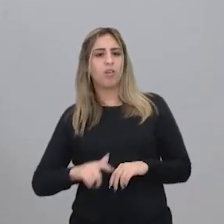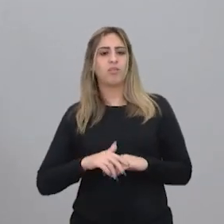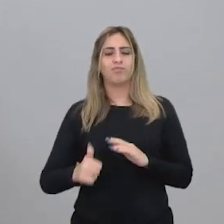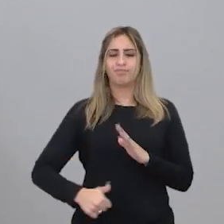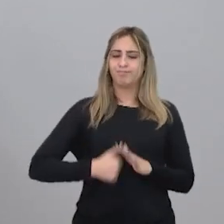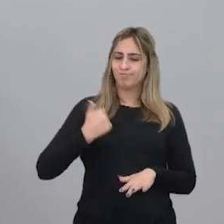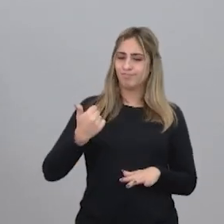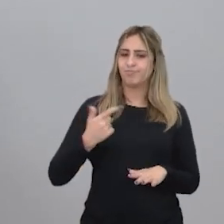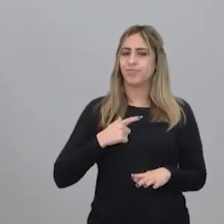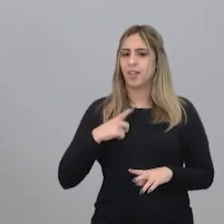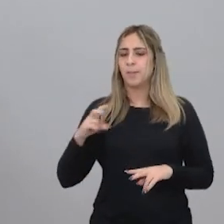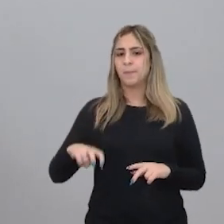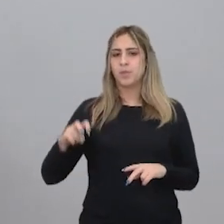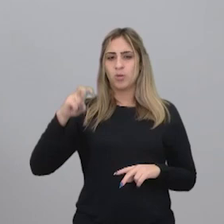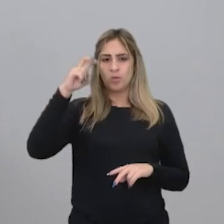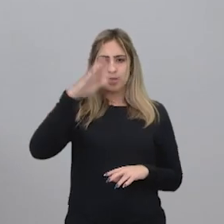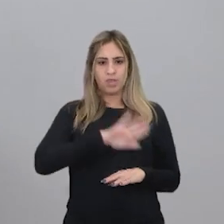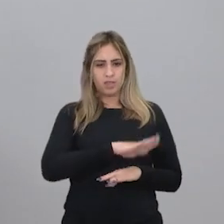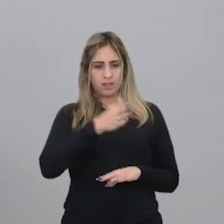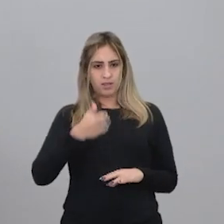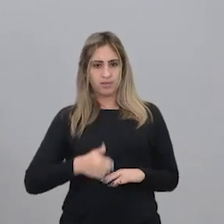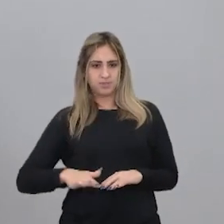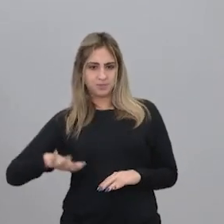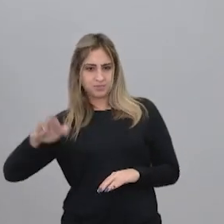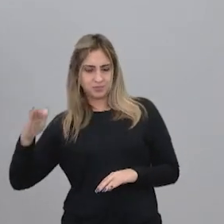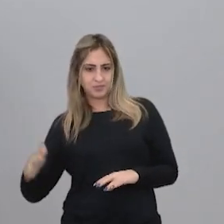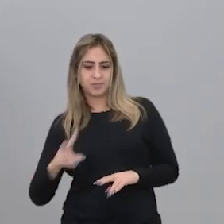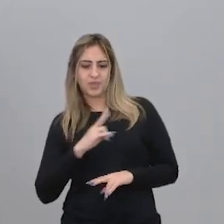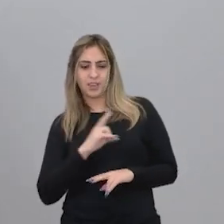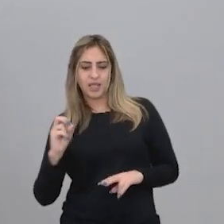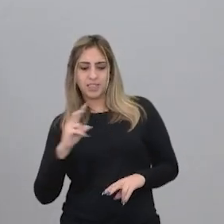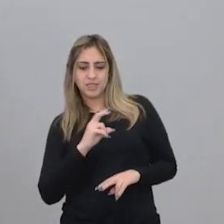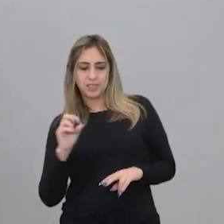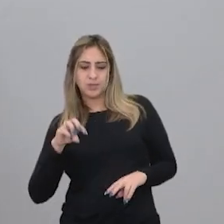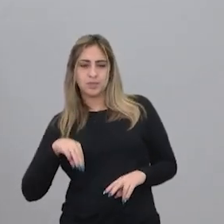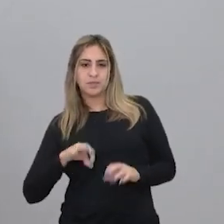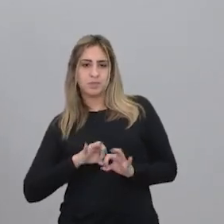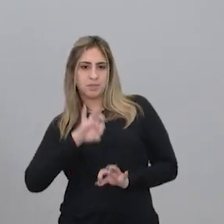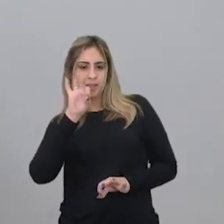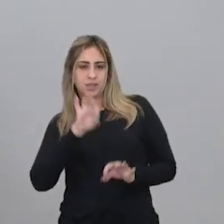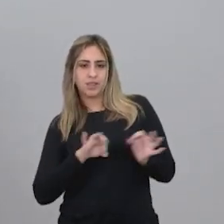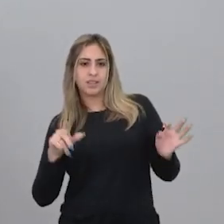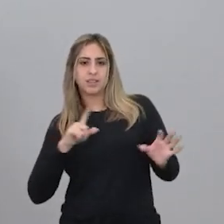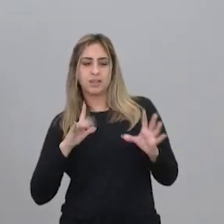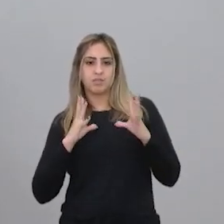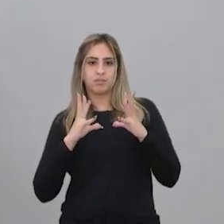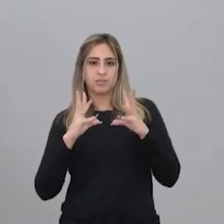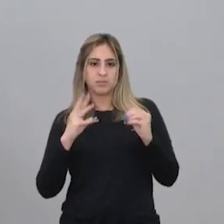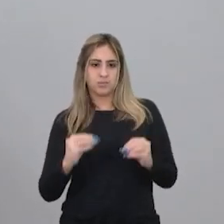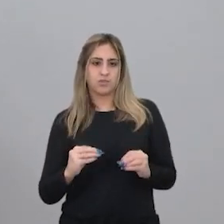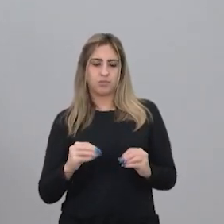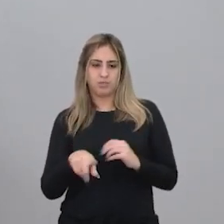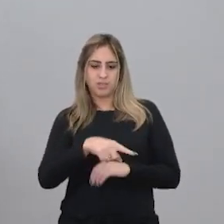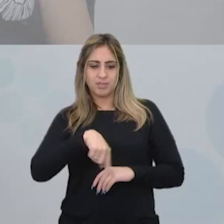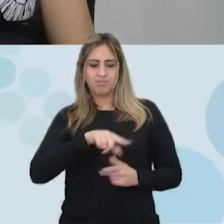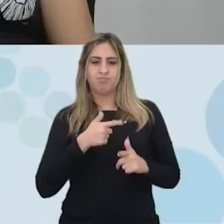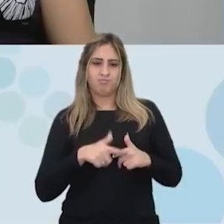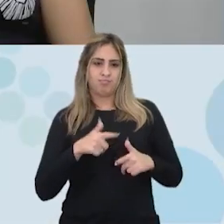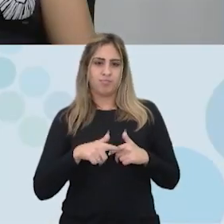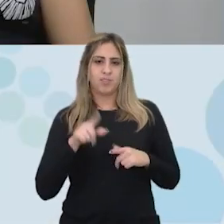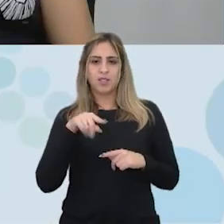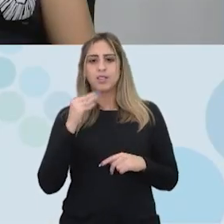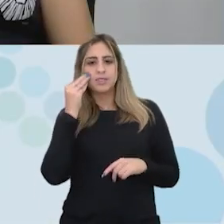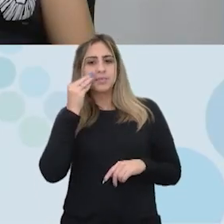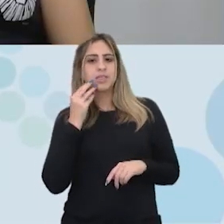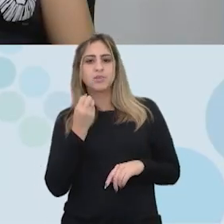primeira automontanha. O correto é você subir de 500 e 500 metros, então tem todos esses poréns. Então não foi uma